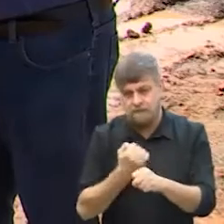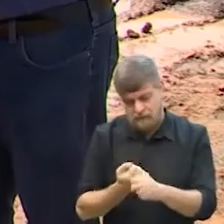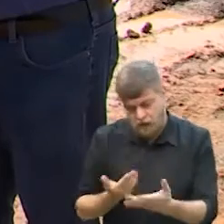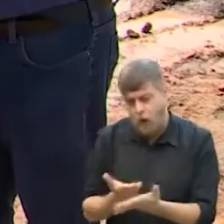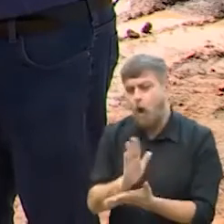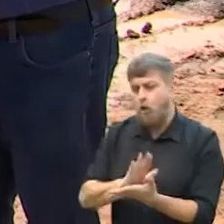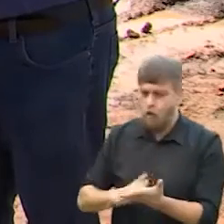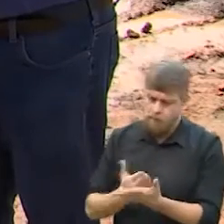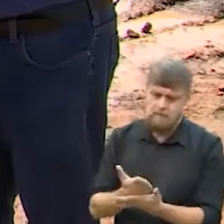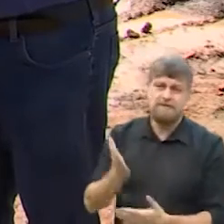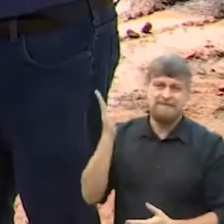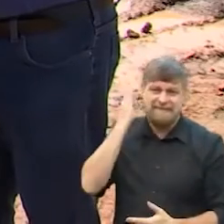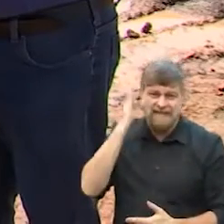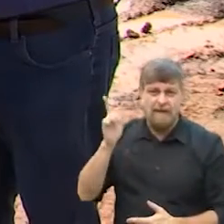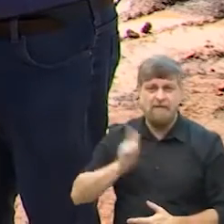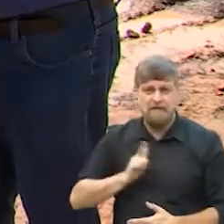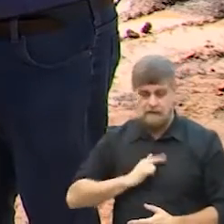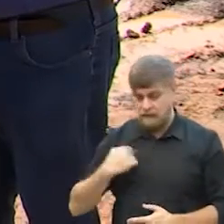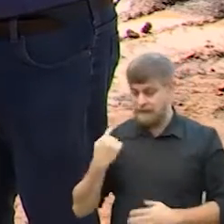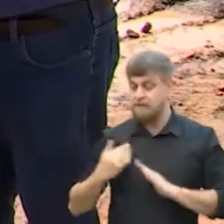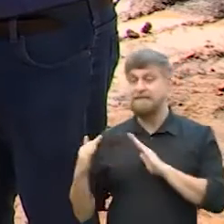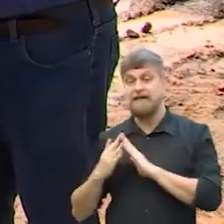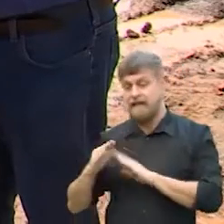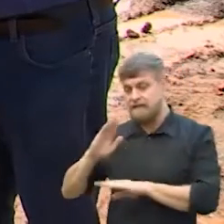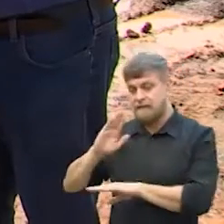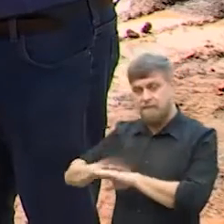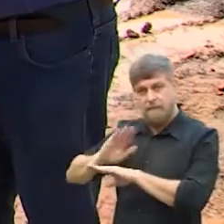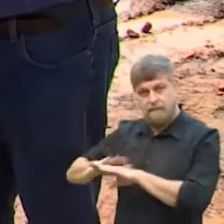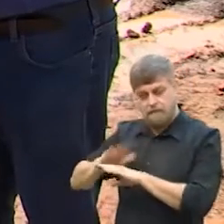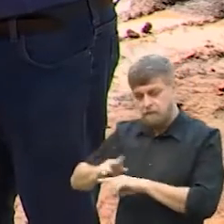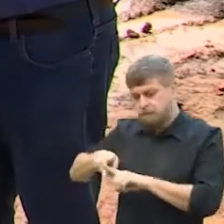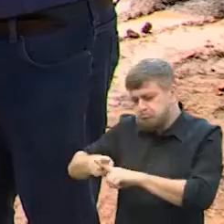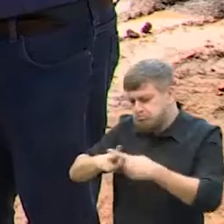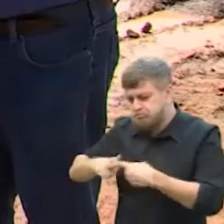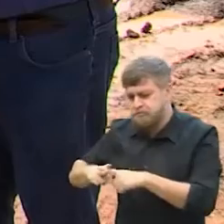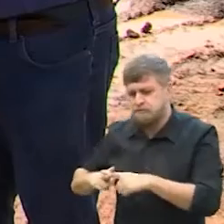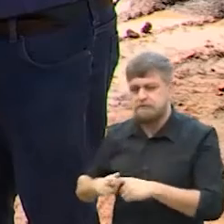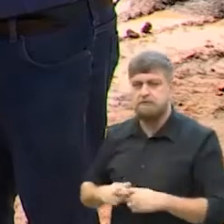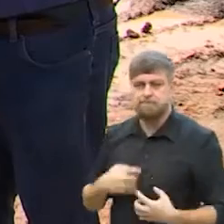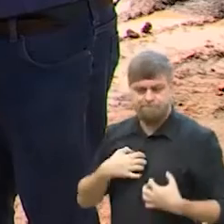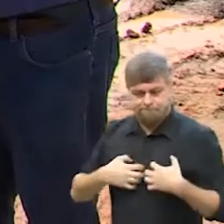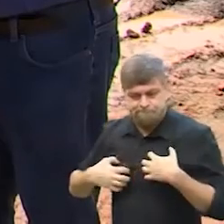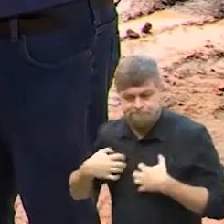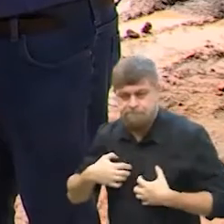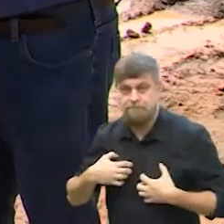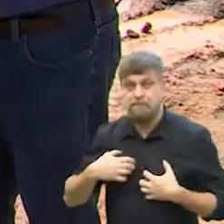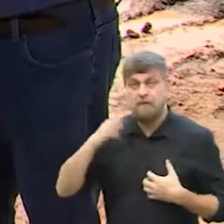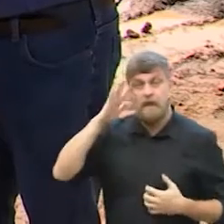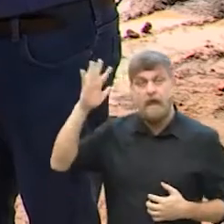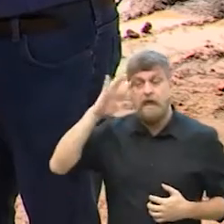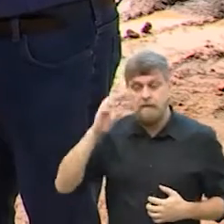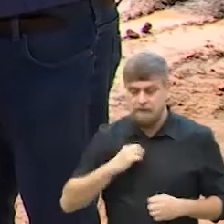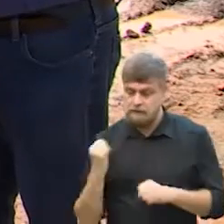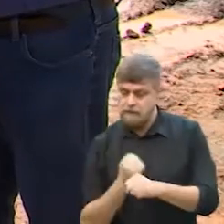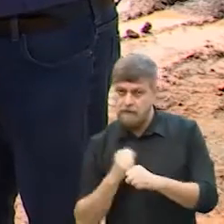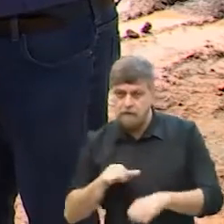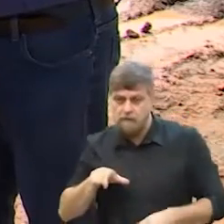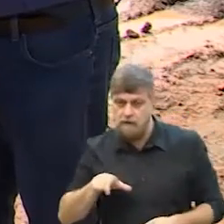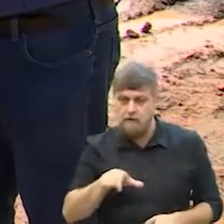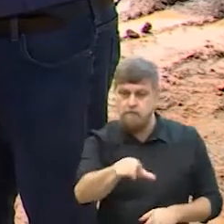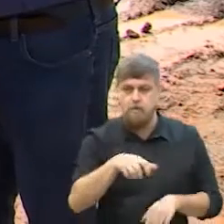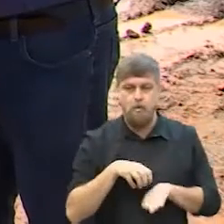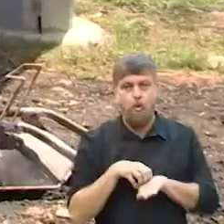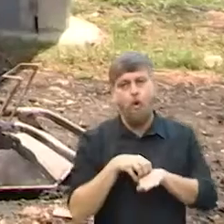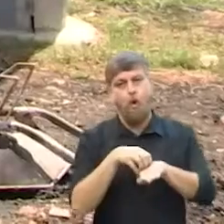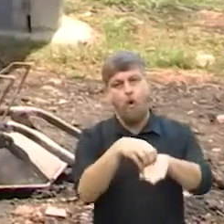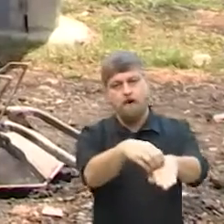obra causa incômodos. Se a gente for fazer uma reforma na nossa casa, nós sentiremos o impacto do que é realizar uma obra. Imagina uma obra